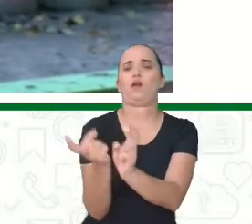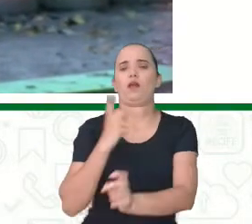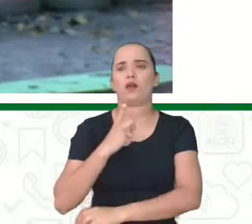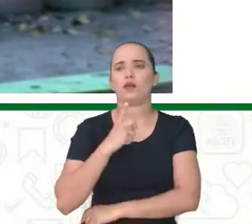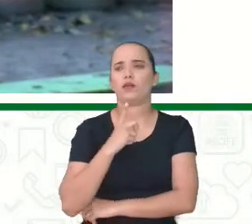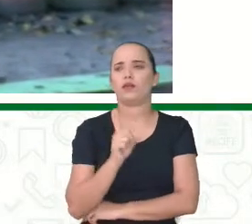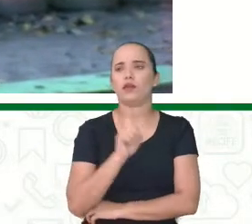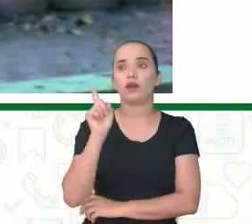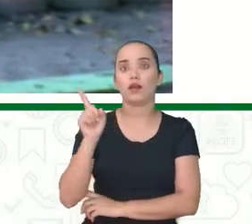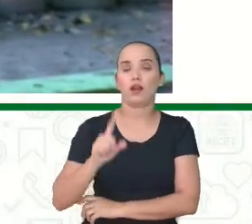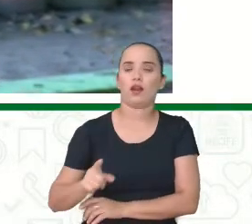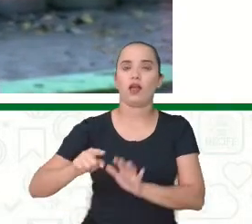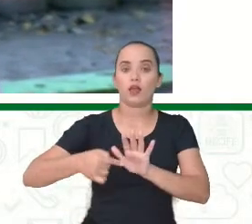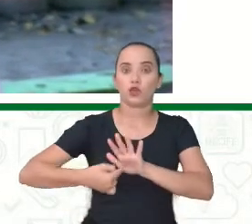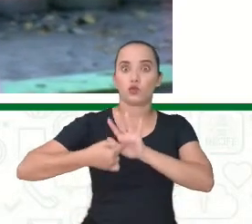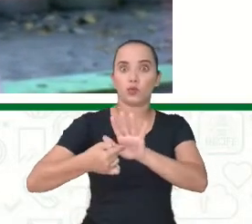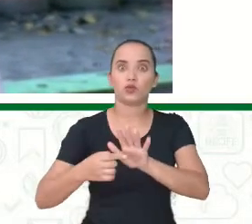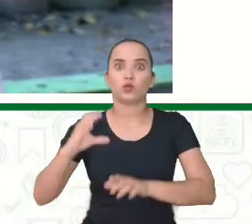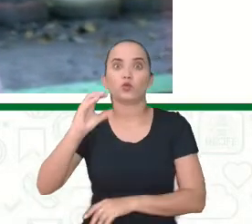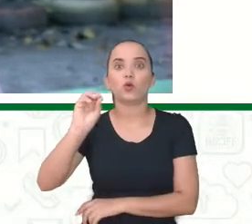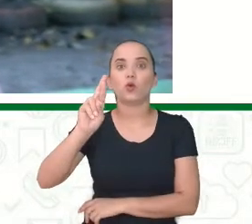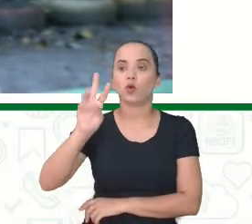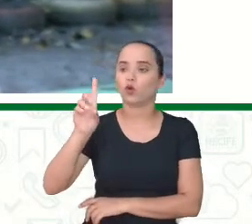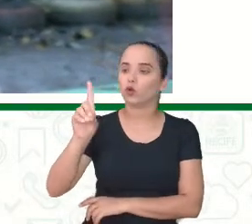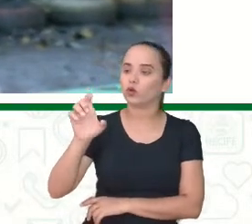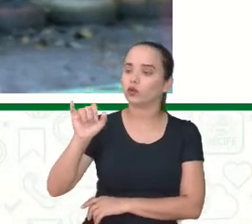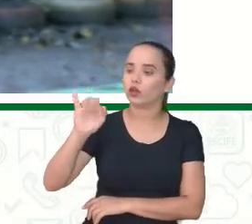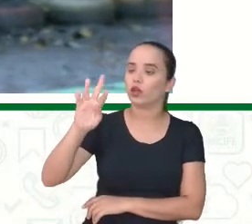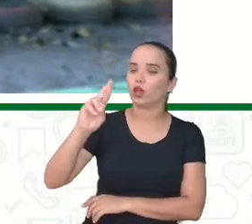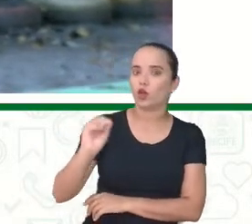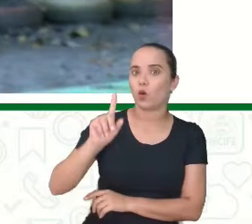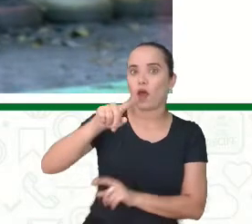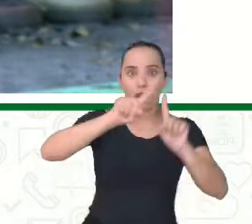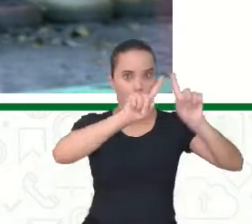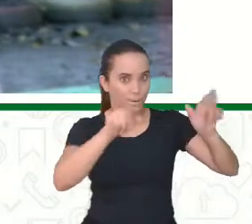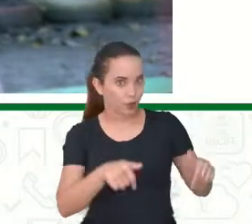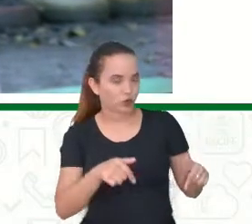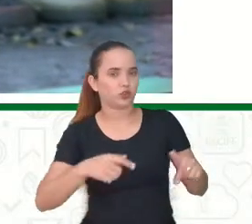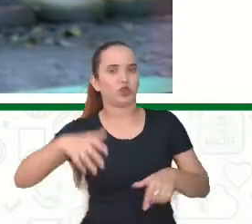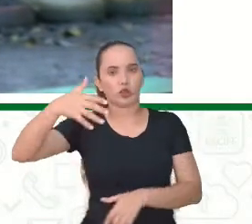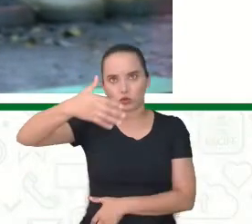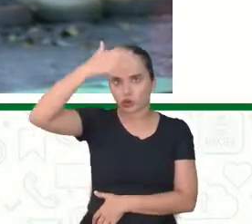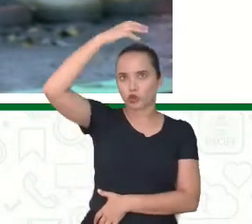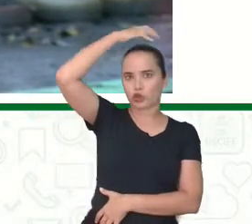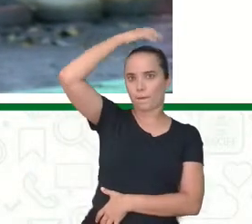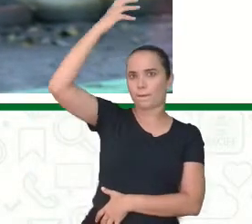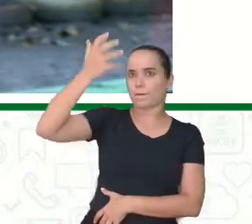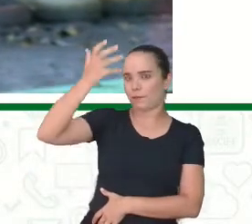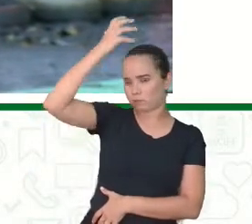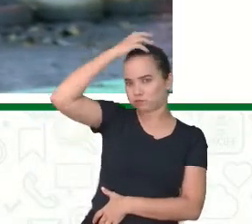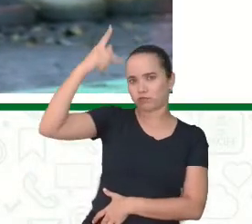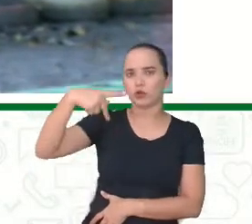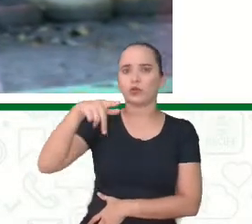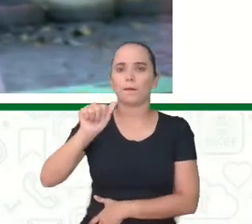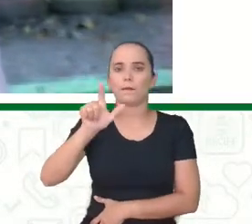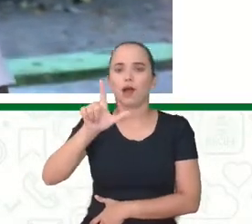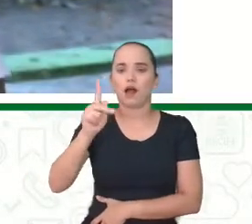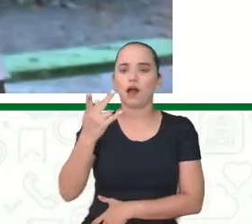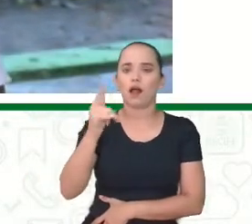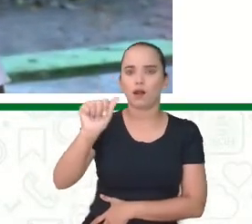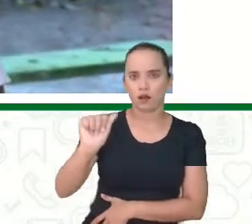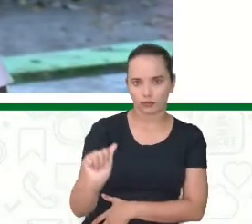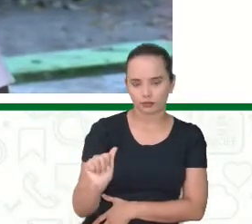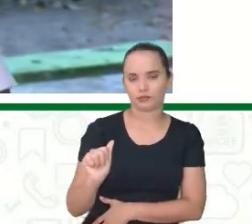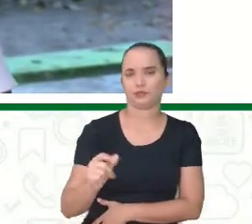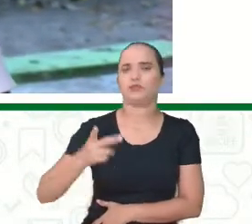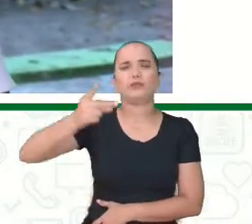na Exposição de Animais do Cordeiro, do projeto Chapéu de Palha, Mão Amiga, uma época atrás,